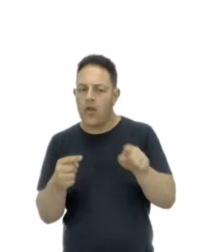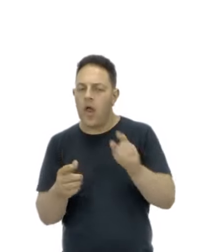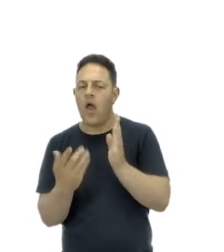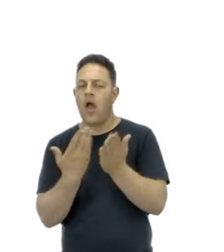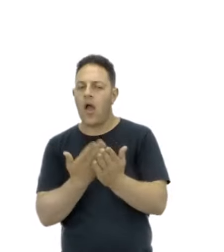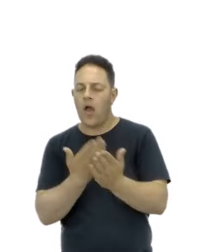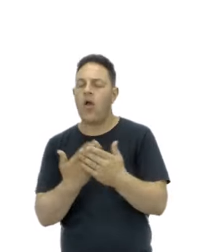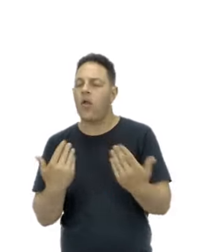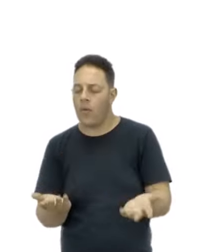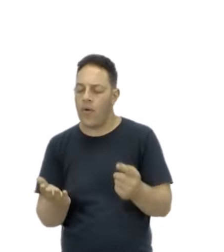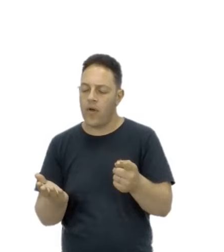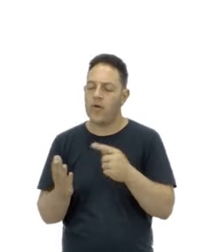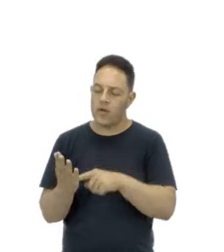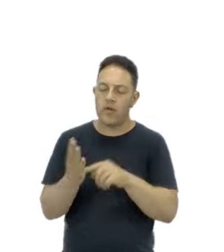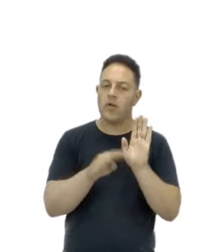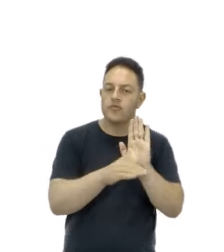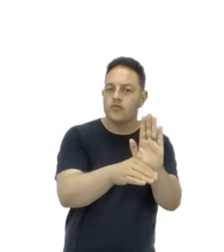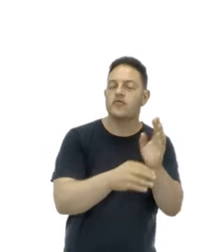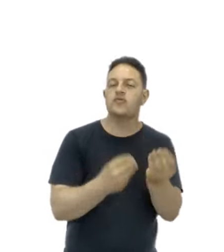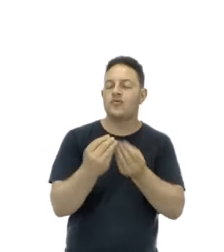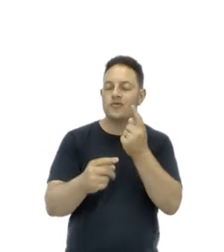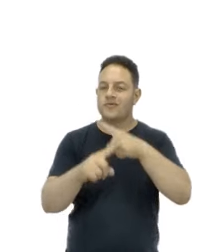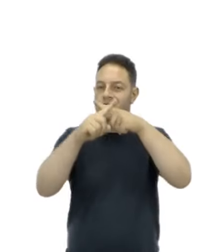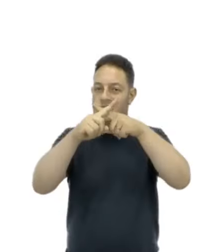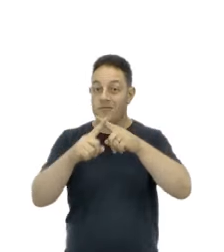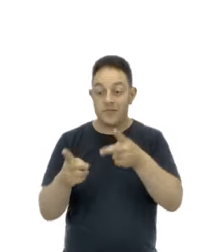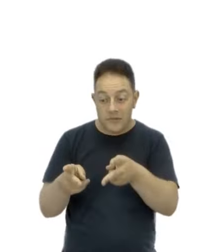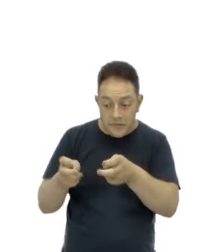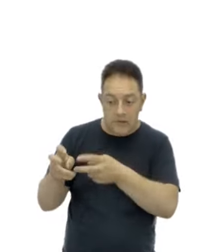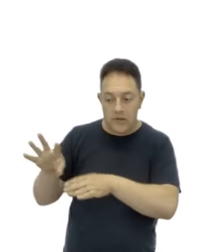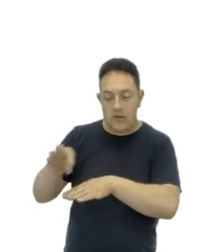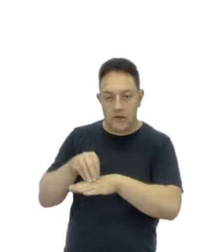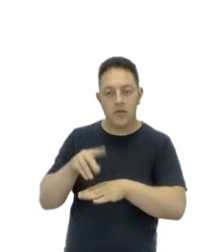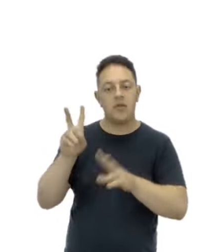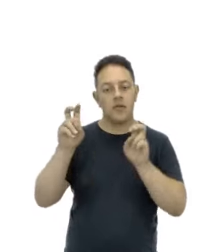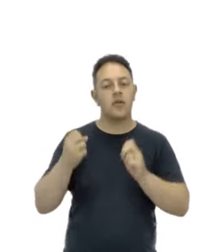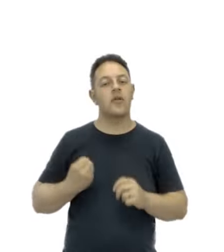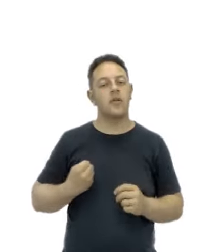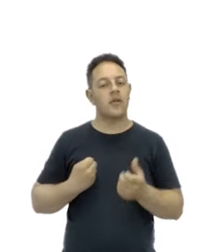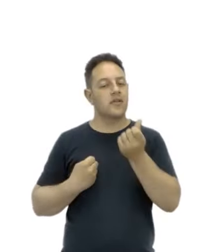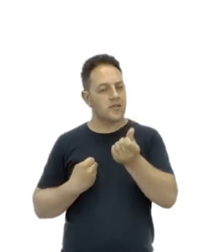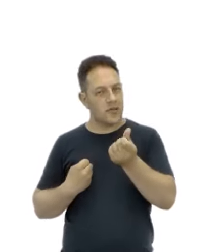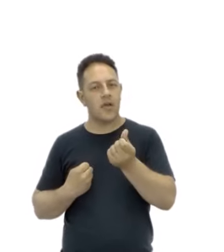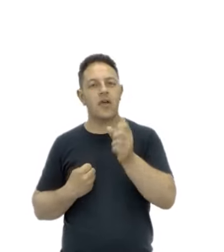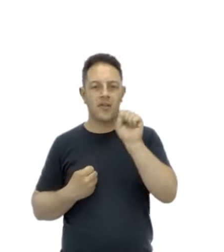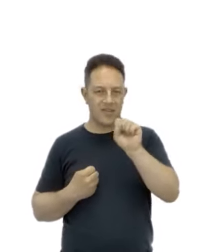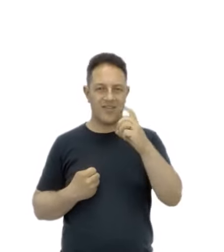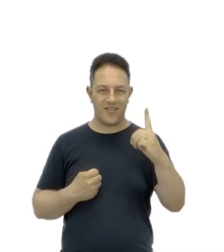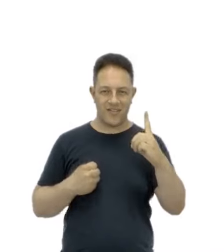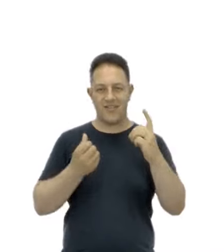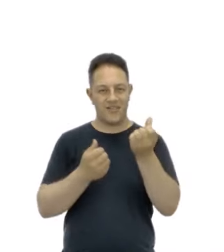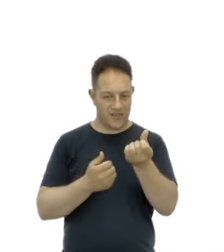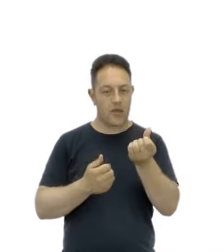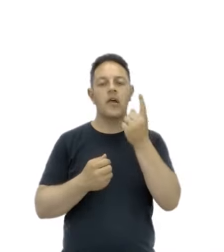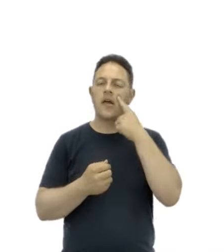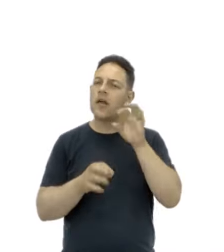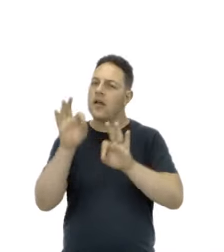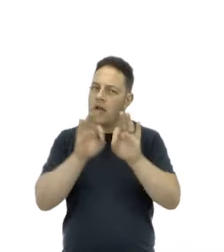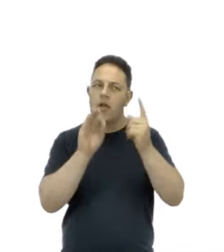aulas que estão voltadas aí, que tratam do campo multiplicativo, essa sequência 6, aliás, faça um mapeamento, né, dessas